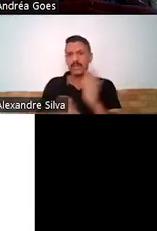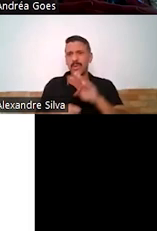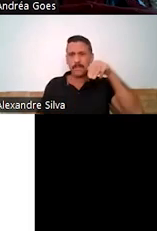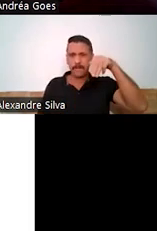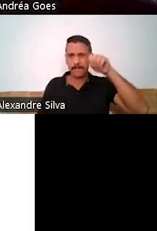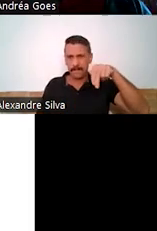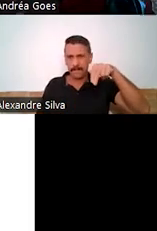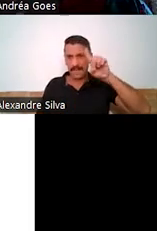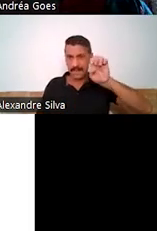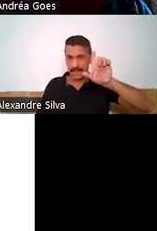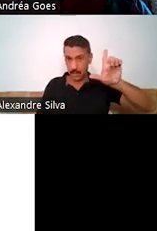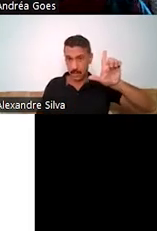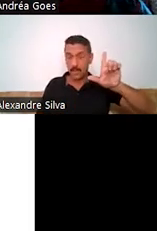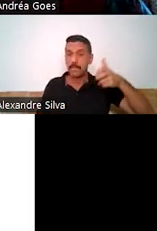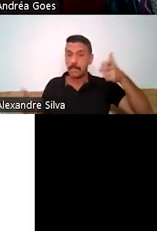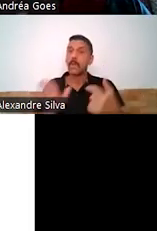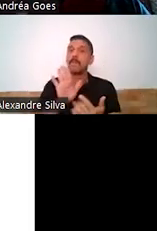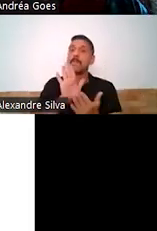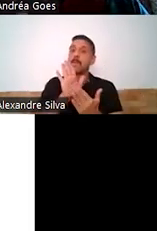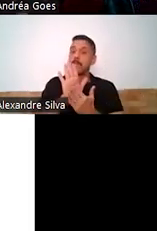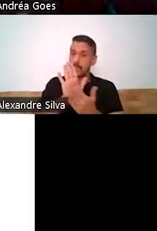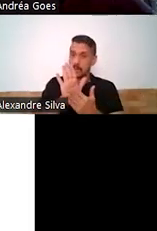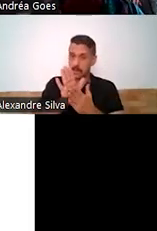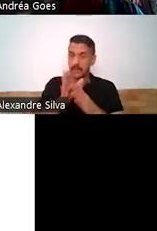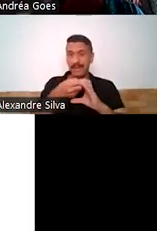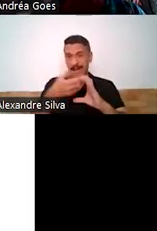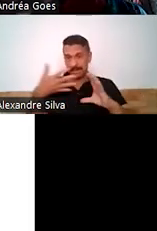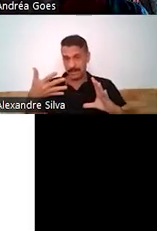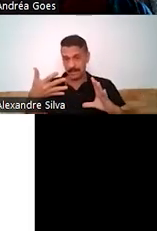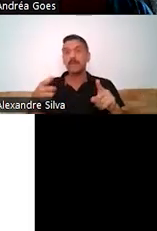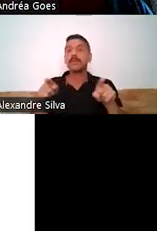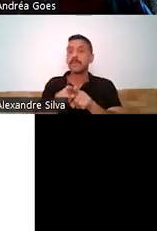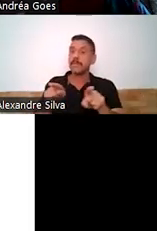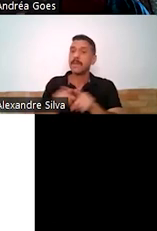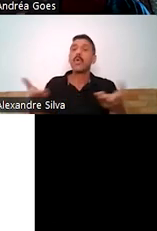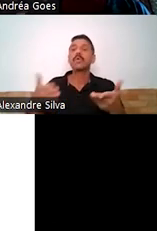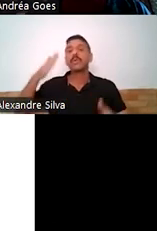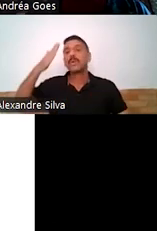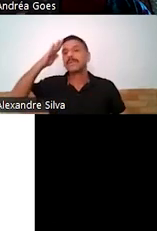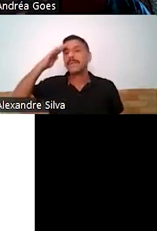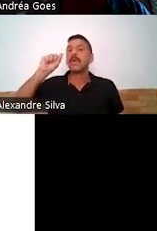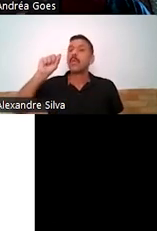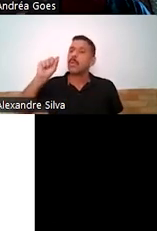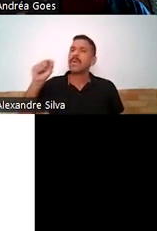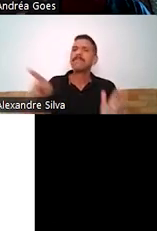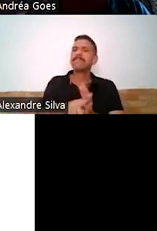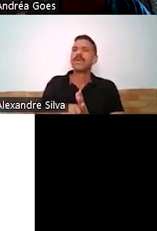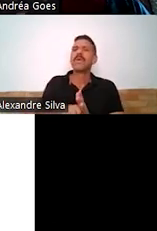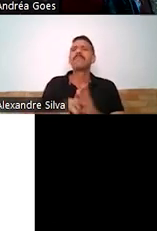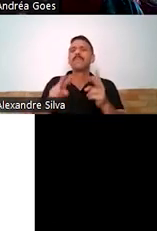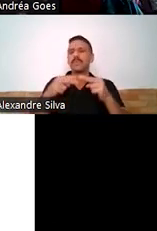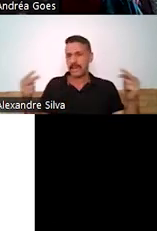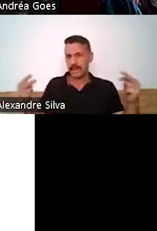Mendel propôs como transmissão de características, e o que a gente sabe hoje devido à genética